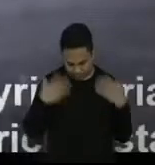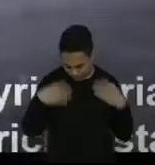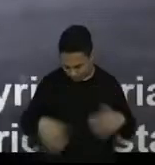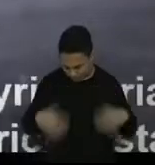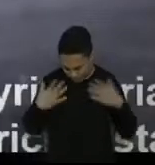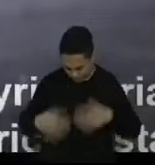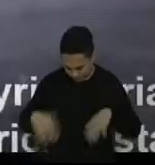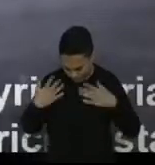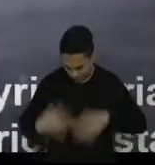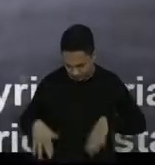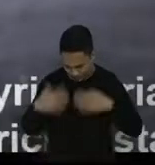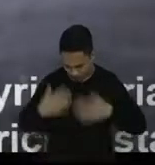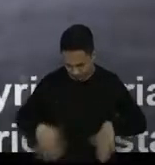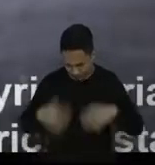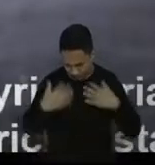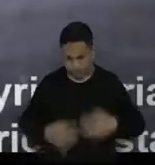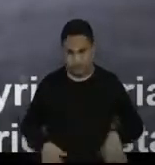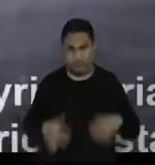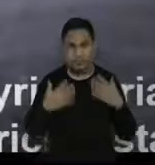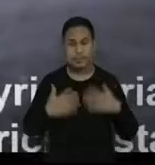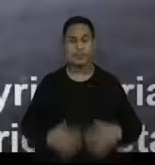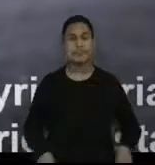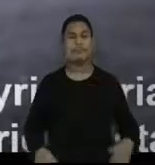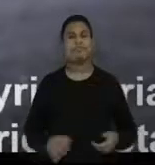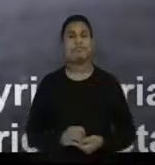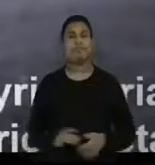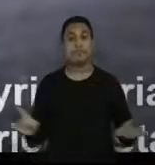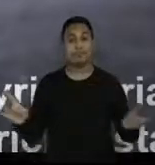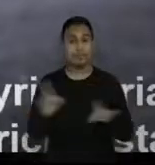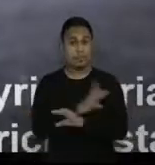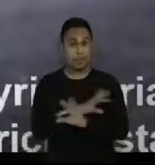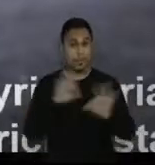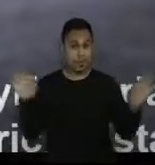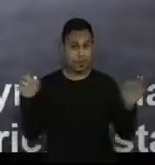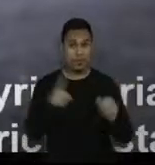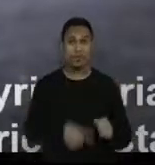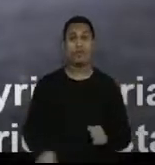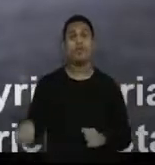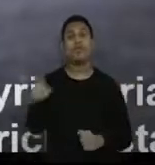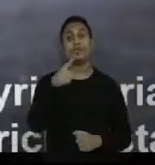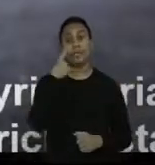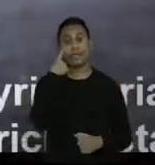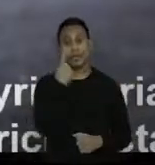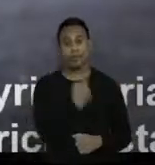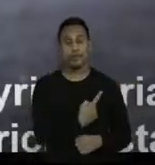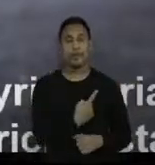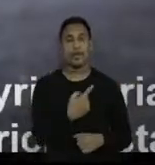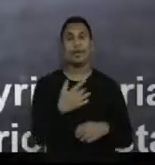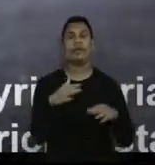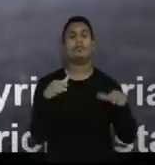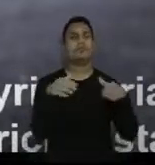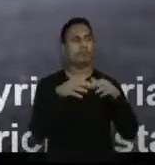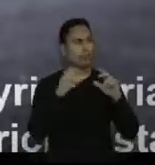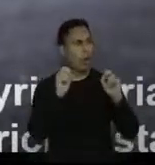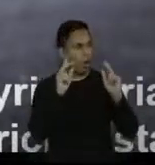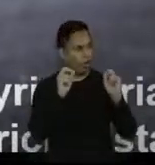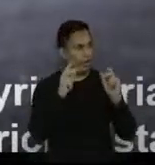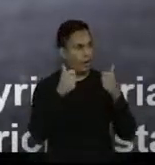Pronto. Vocês estão vendo? Pessoal aí da produção, só me dá um ok de novo, por favor.